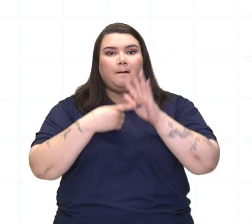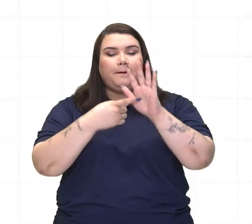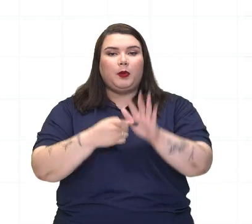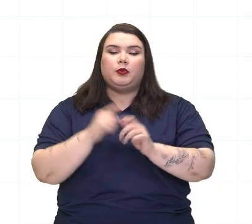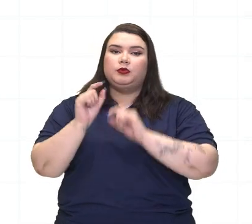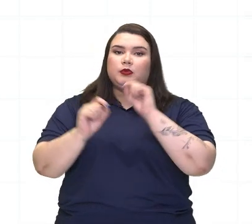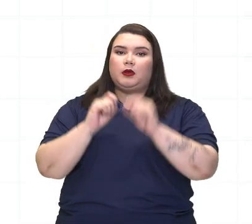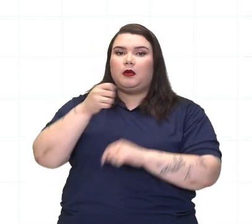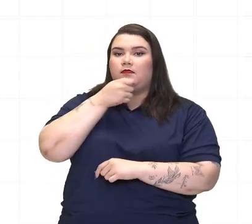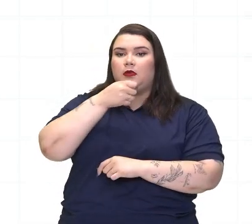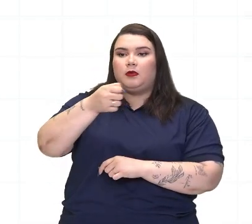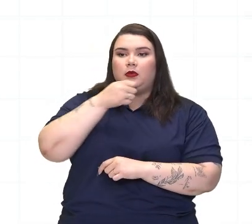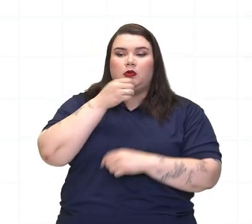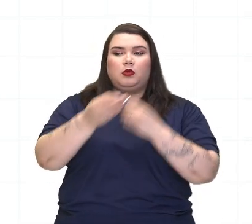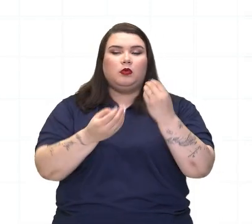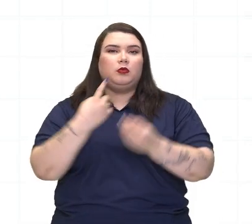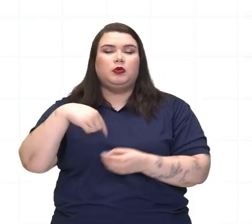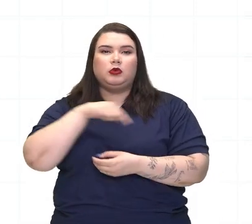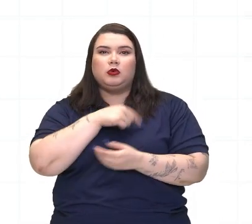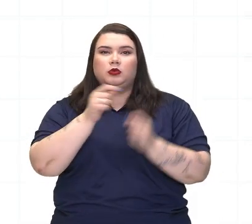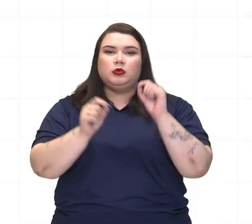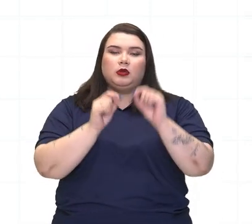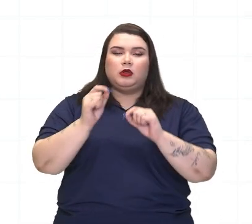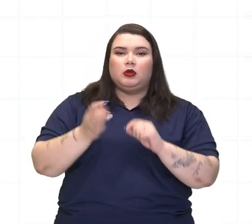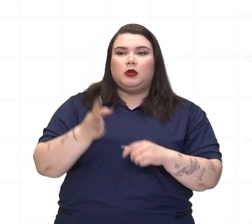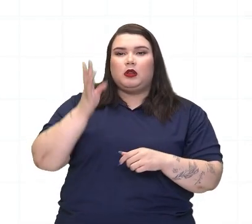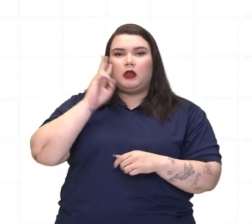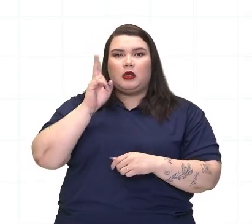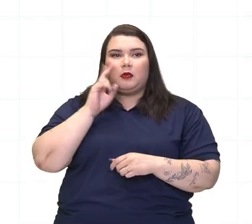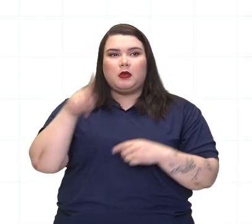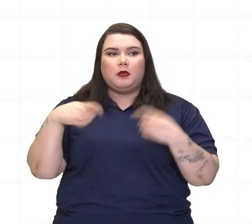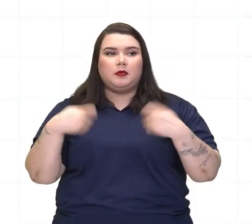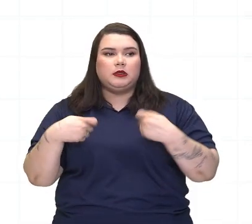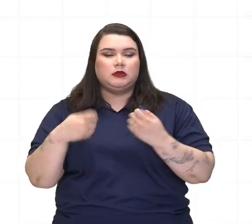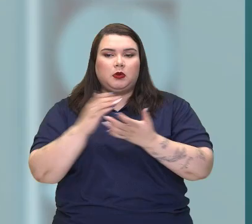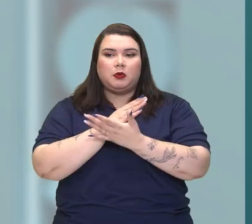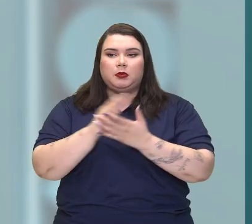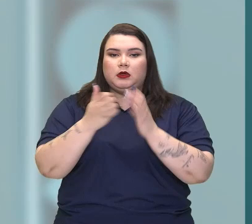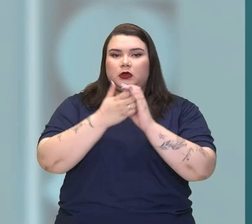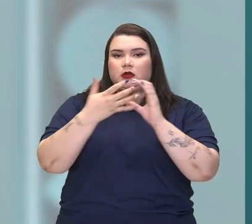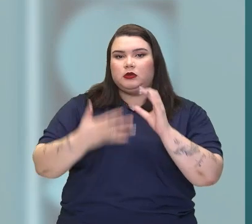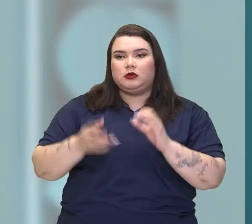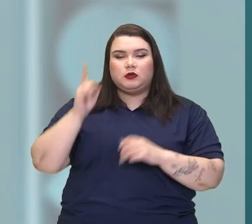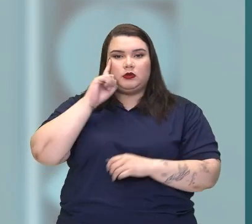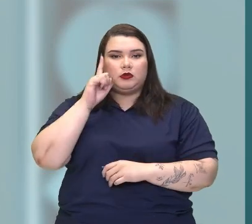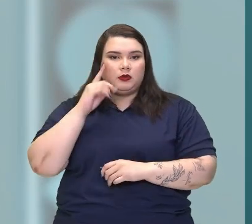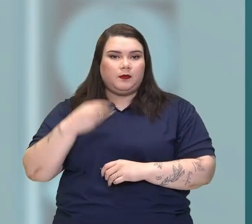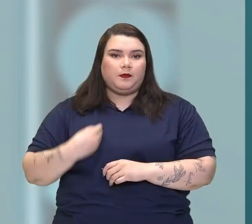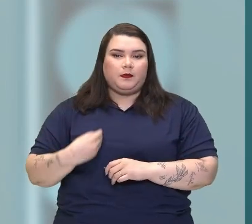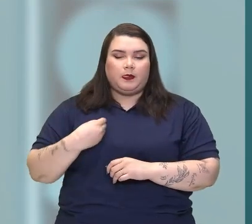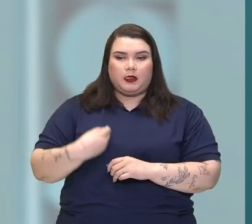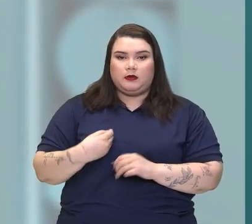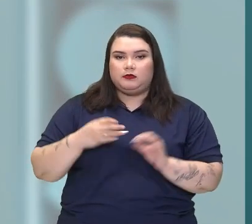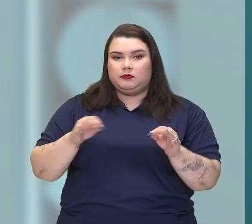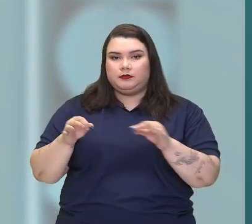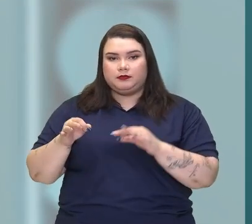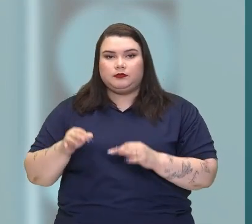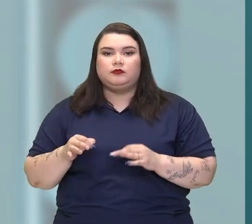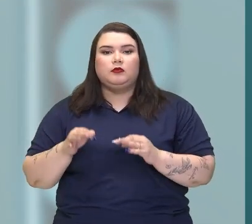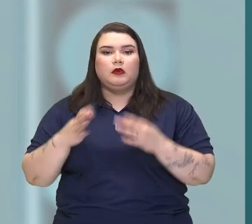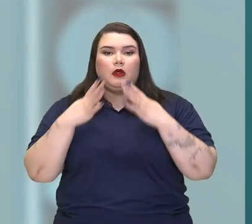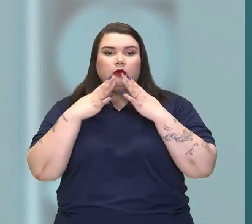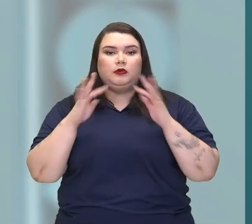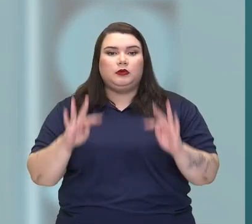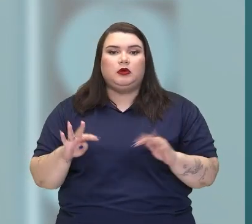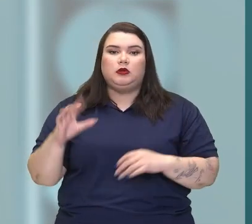na reportagem quando a gente ouviu que eles necessitavam de determinados aspectos para o seu cotidiano, elementos naturais, coisas que